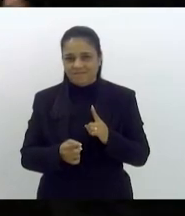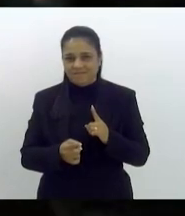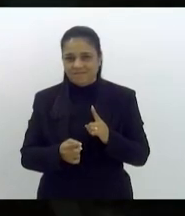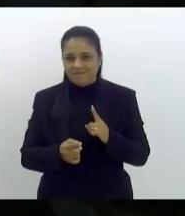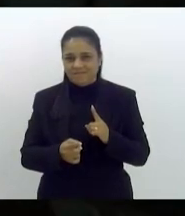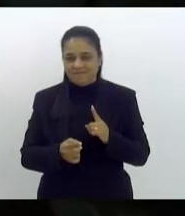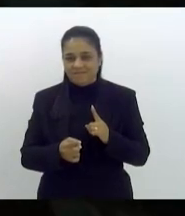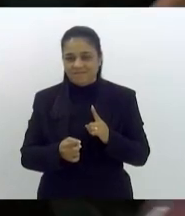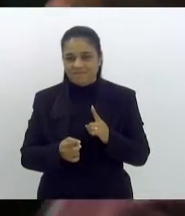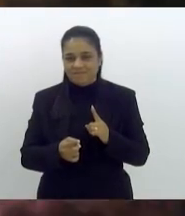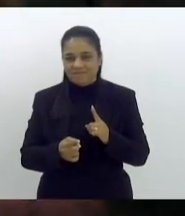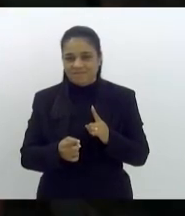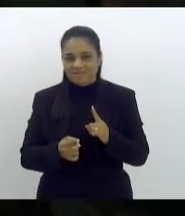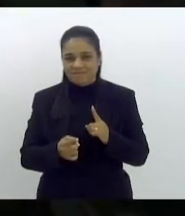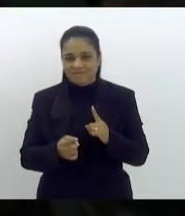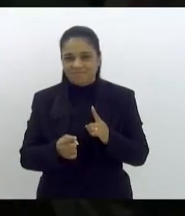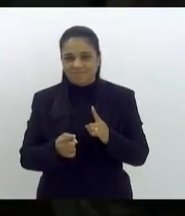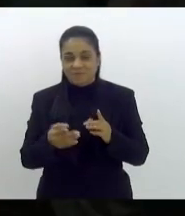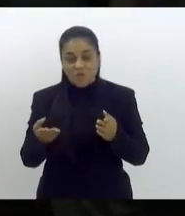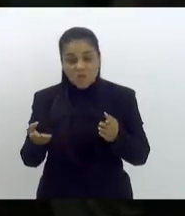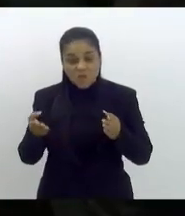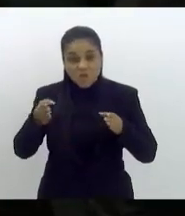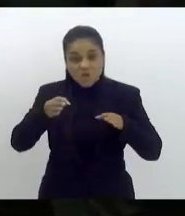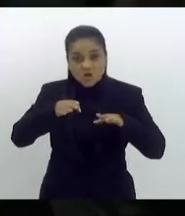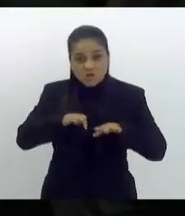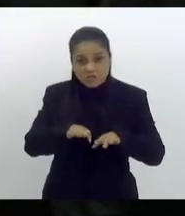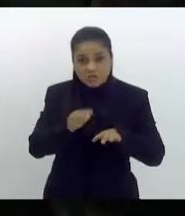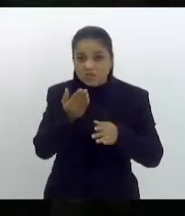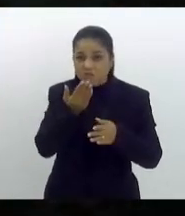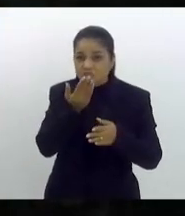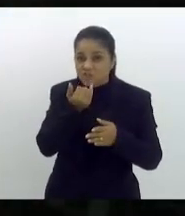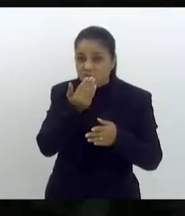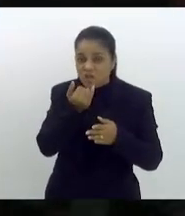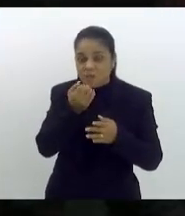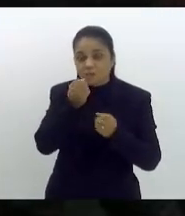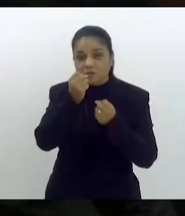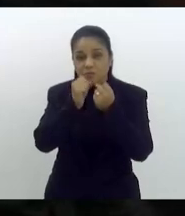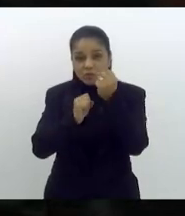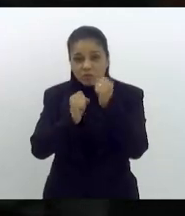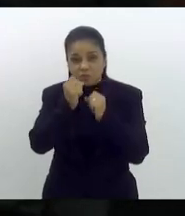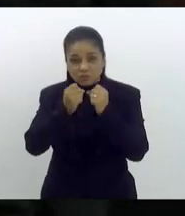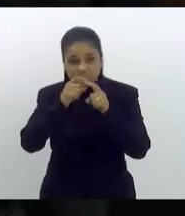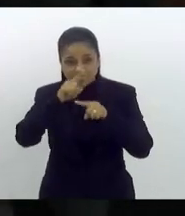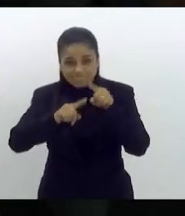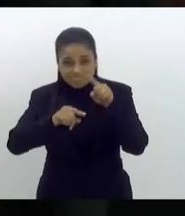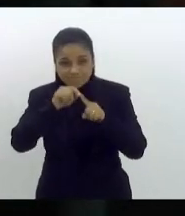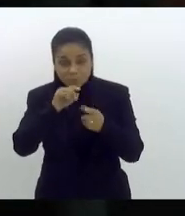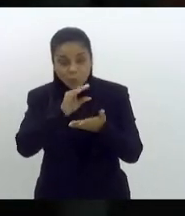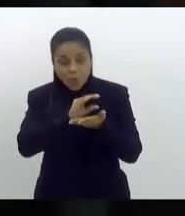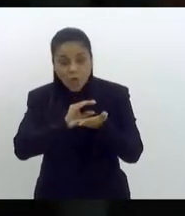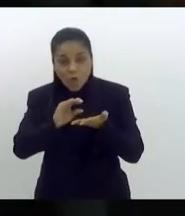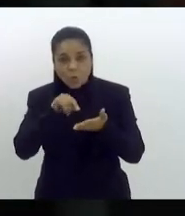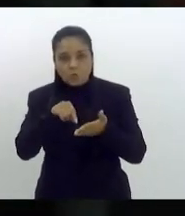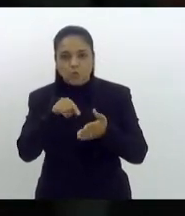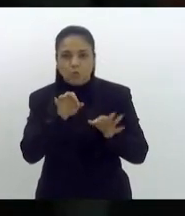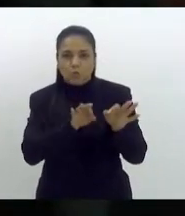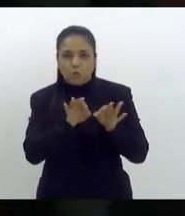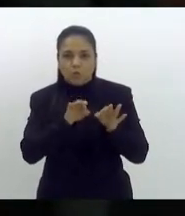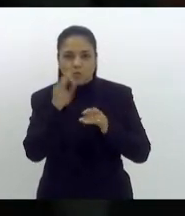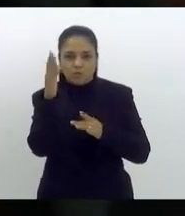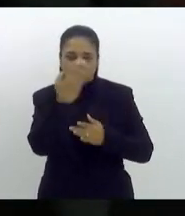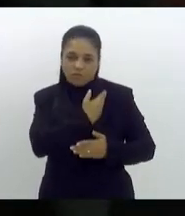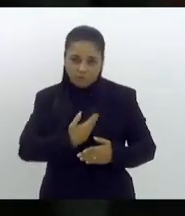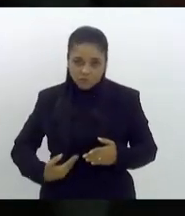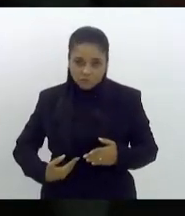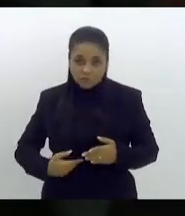a inclusão de alimentos ultraprocessados com recursos do programa Além disso as escolas do